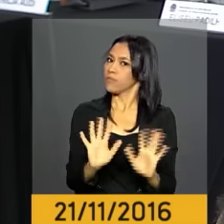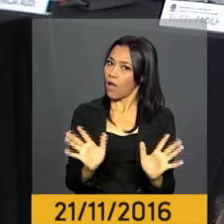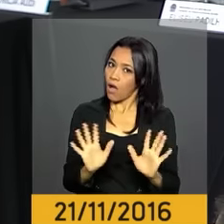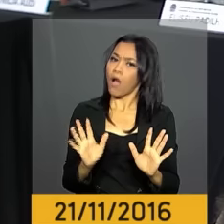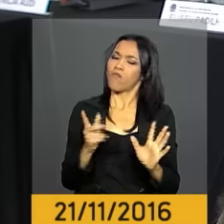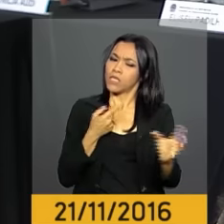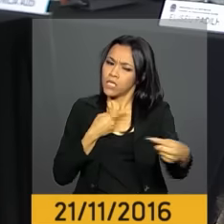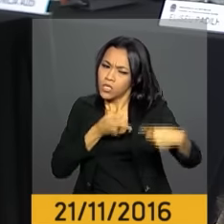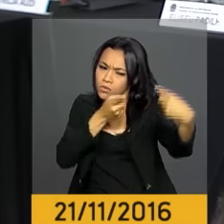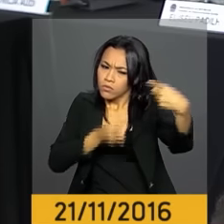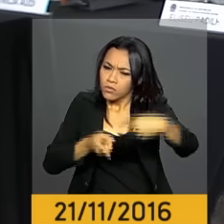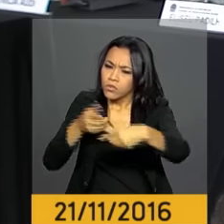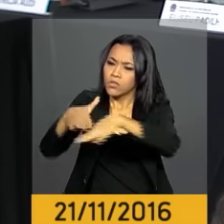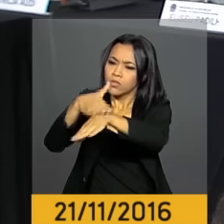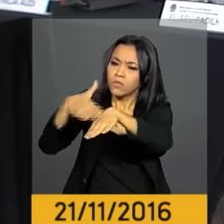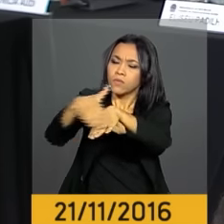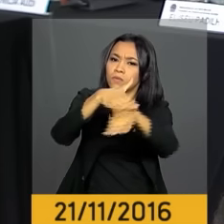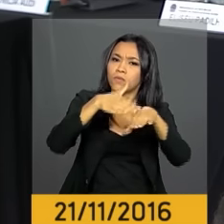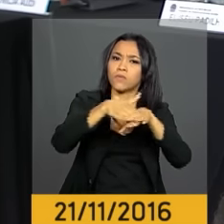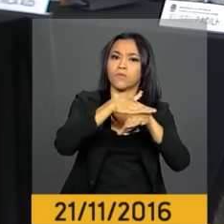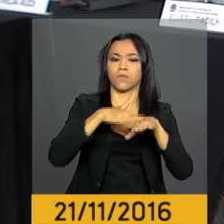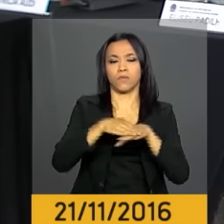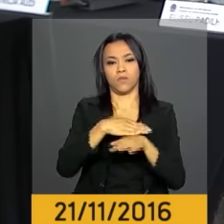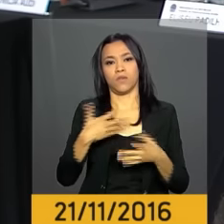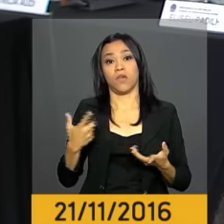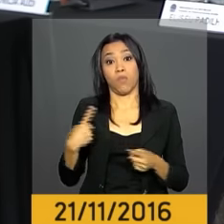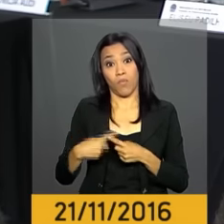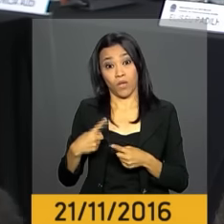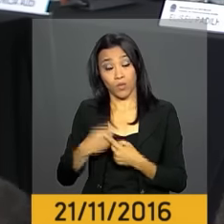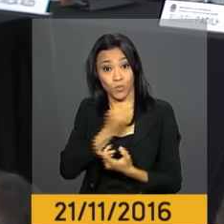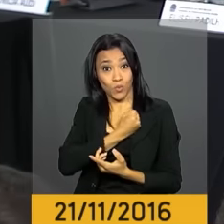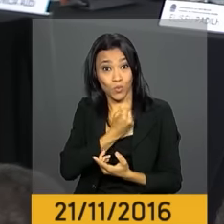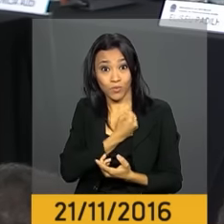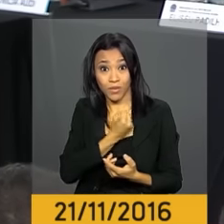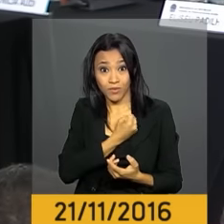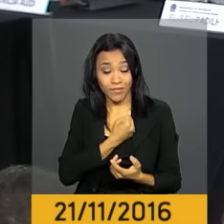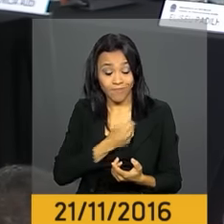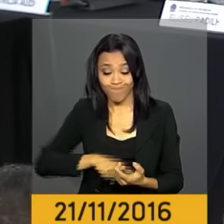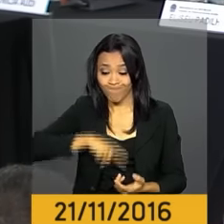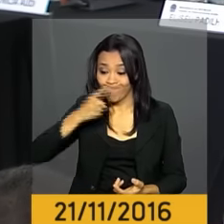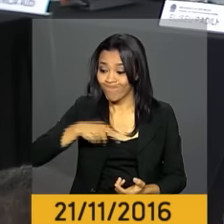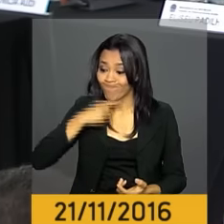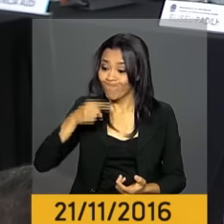responsabilidade. Os números que encontramos simplesmente não fecham.